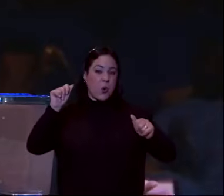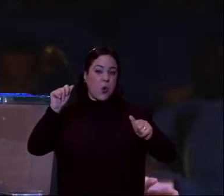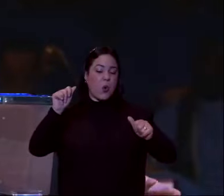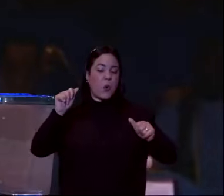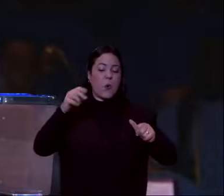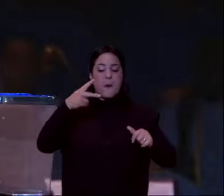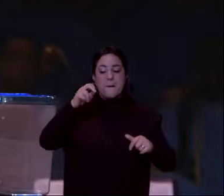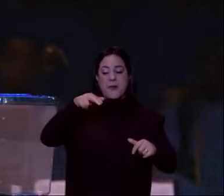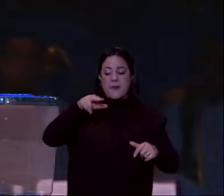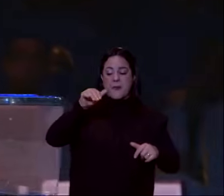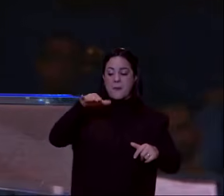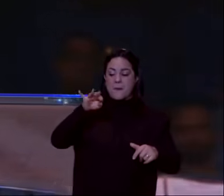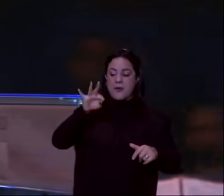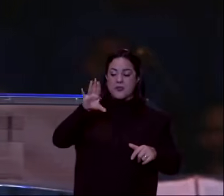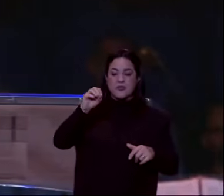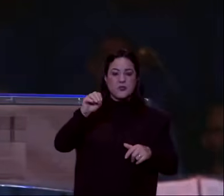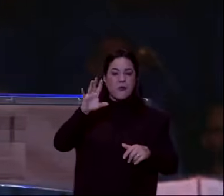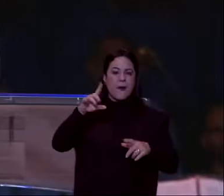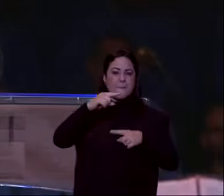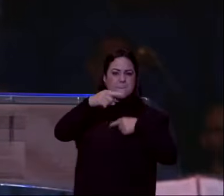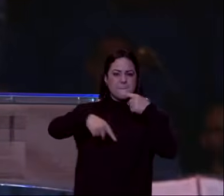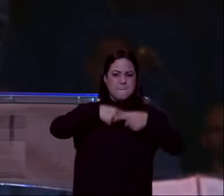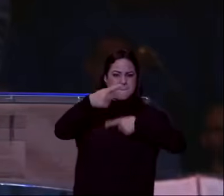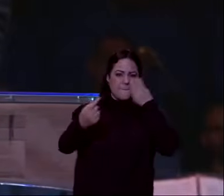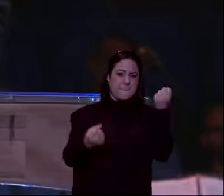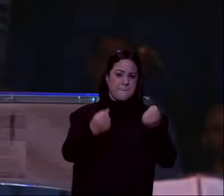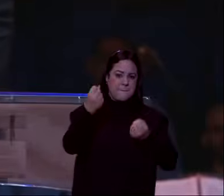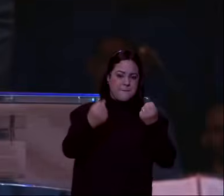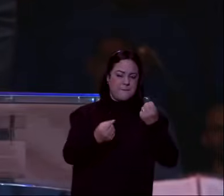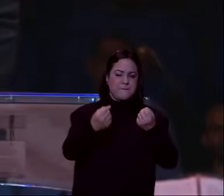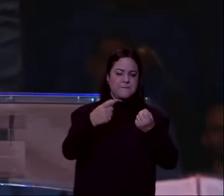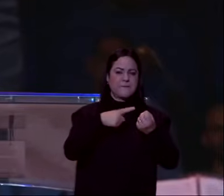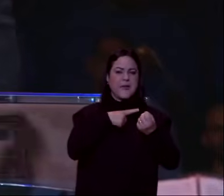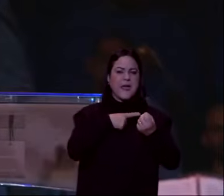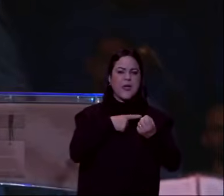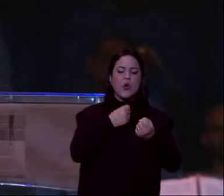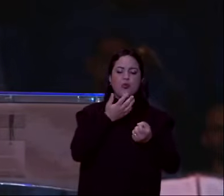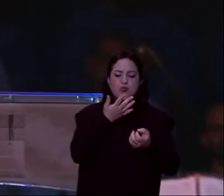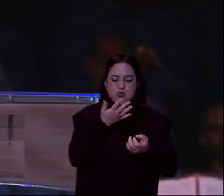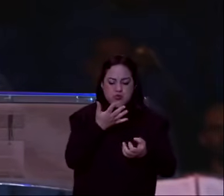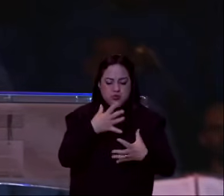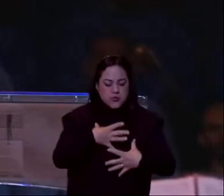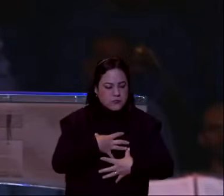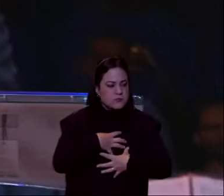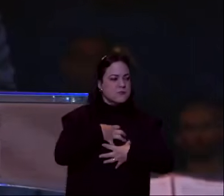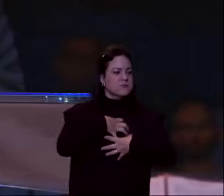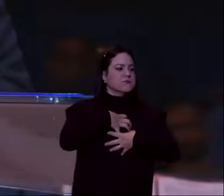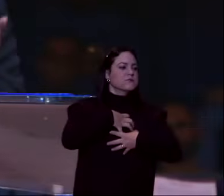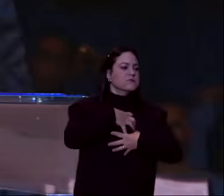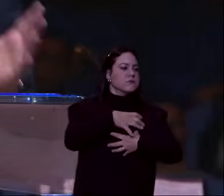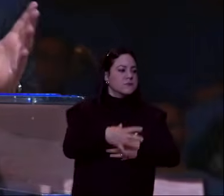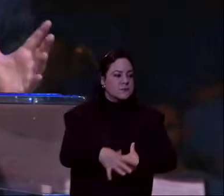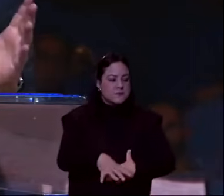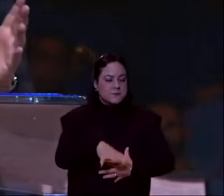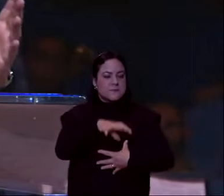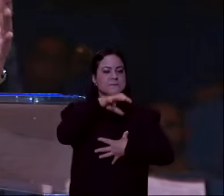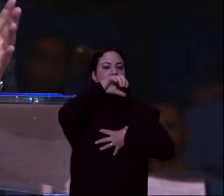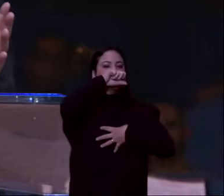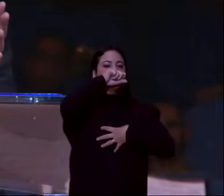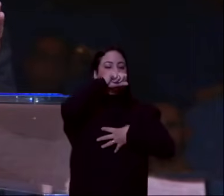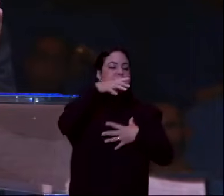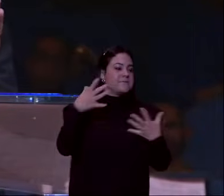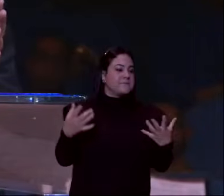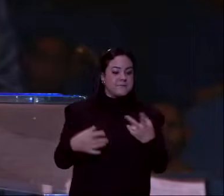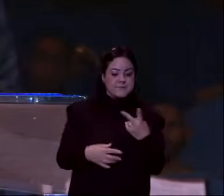pneu do carro, não é? E a ideia de que você está enchendo com o vento. E essa ideia do Espírito, as duas estão